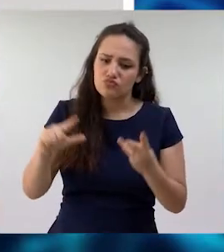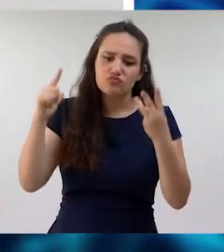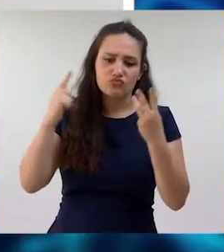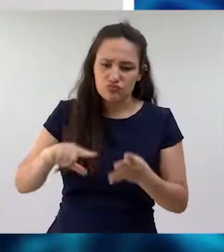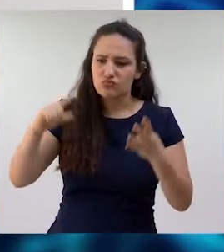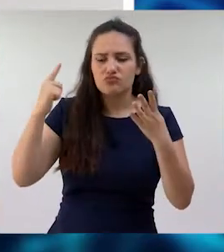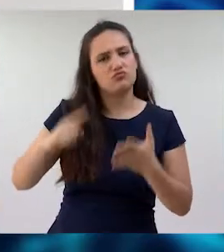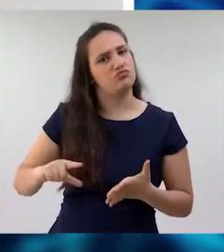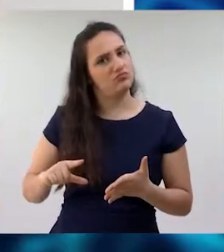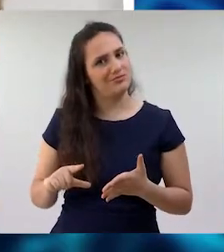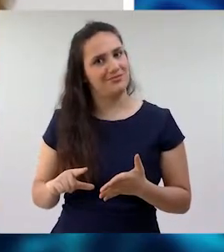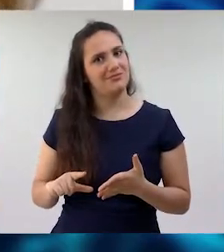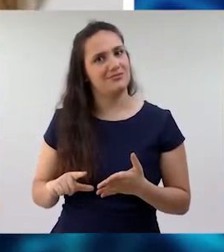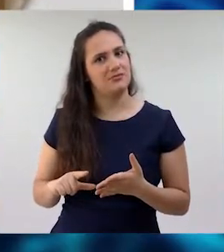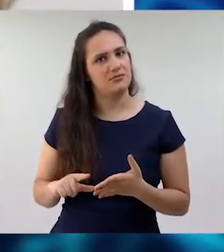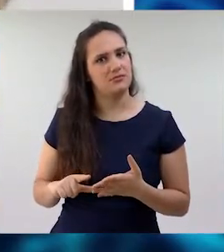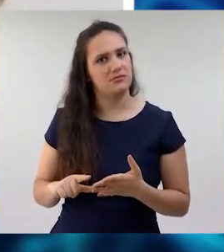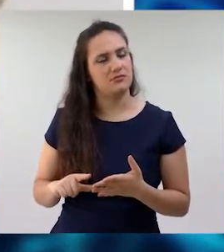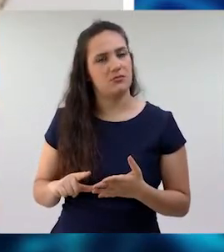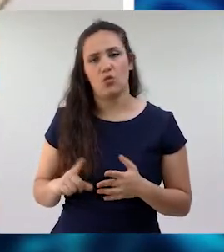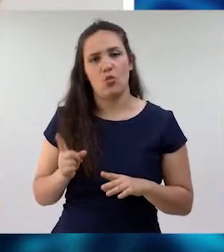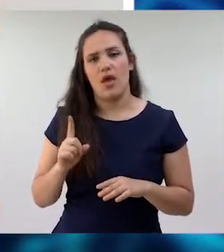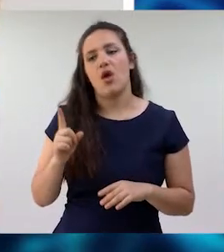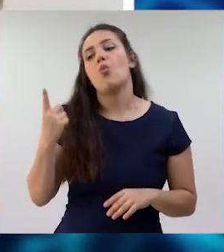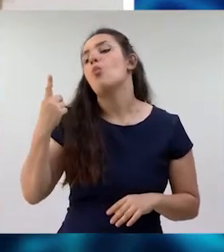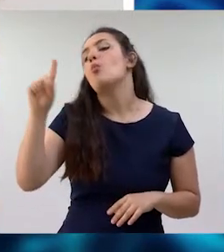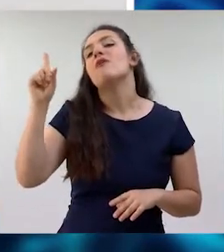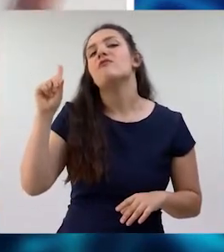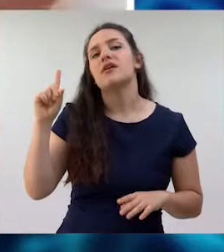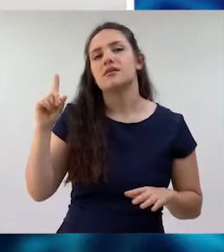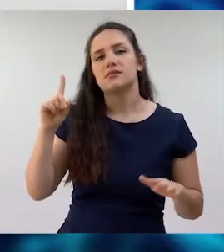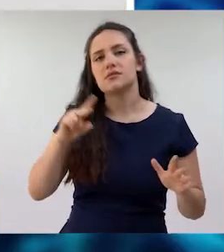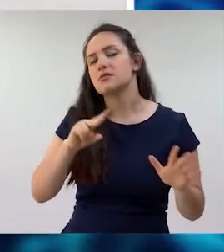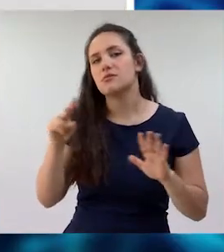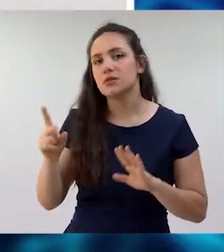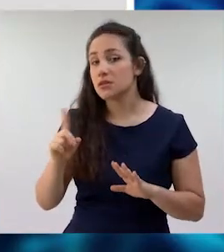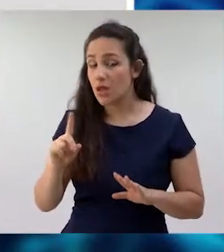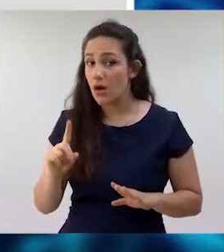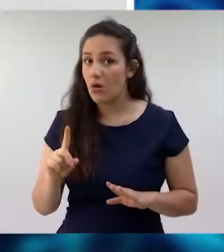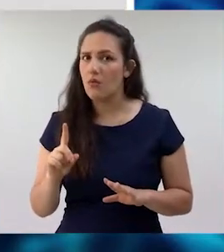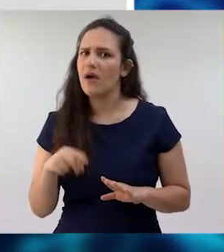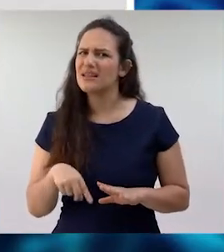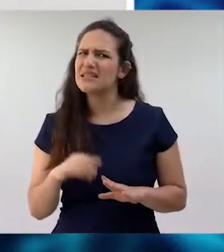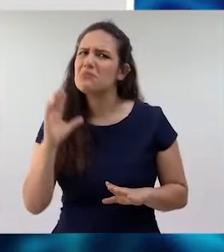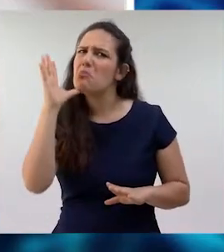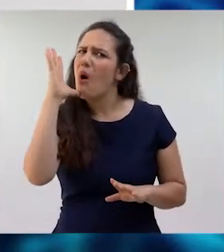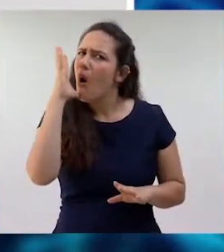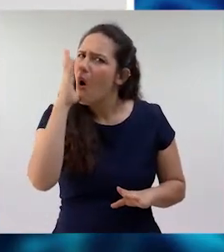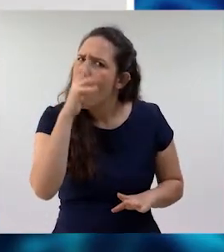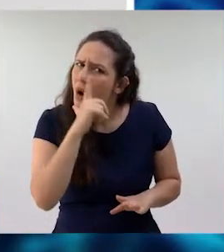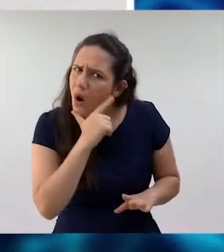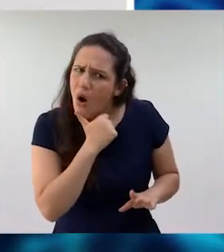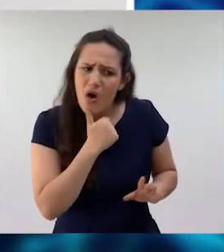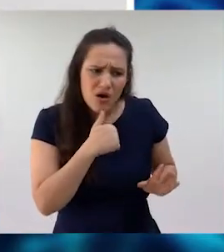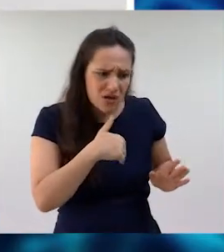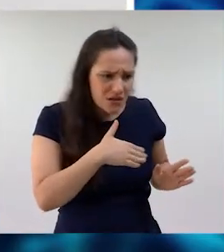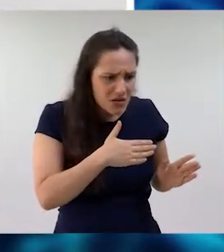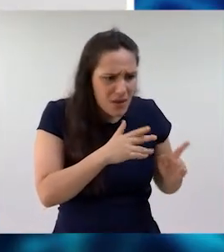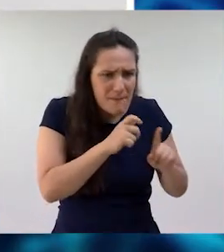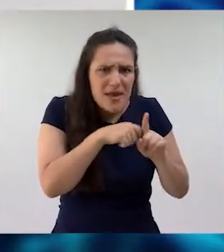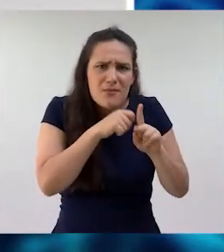assim, é uma alteração do ritmo que vem permanecendo. Não é uma diarreia que você teve por uma semana. Não, você passa um